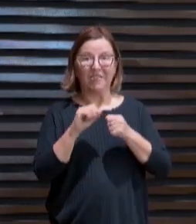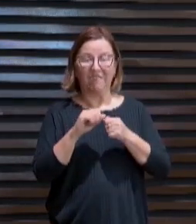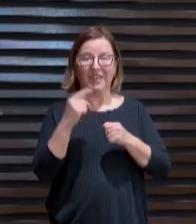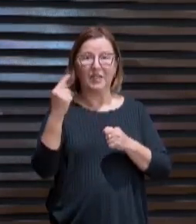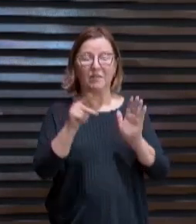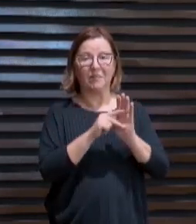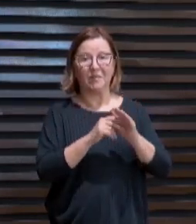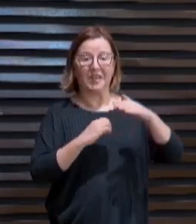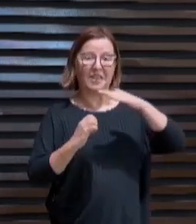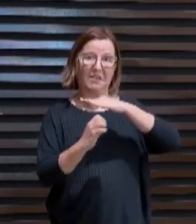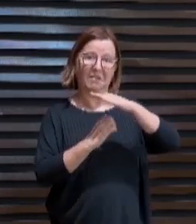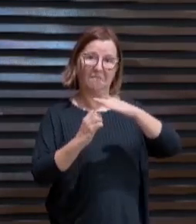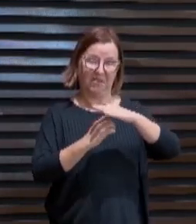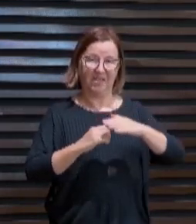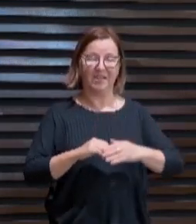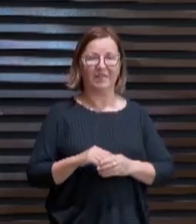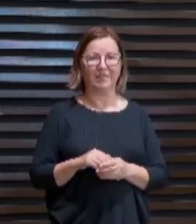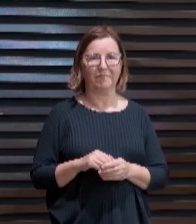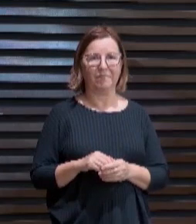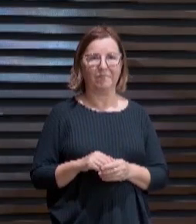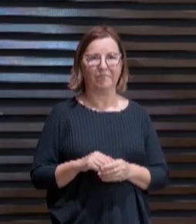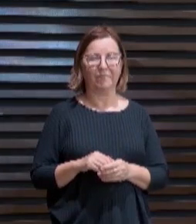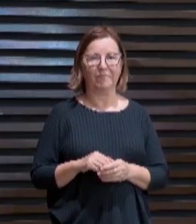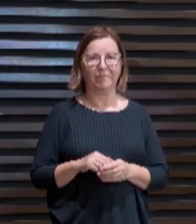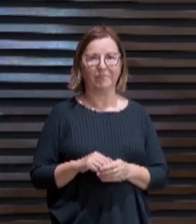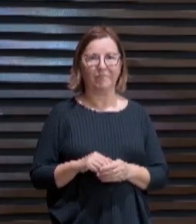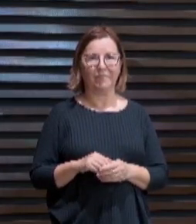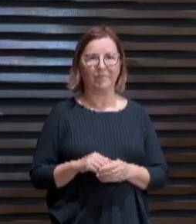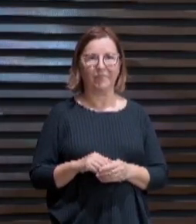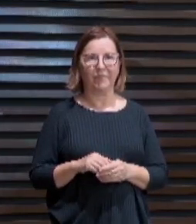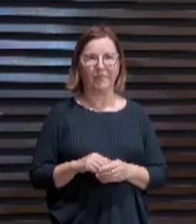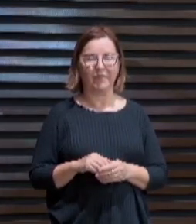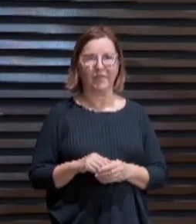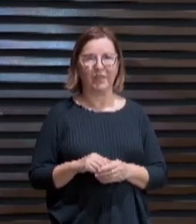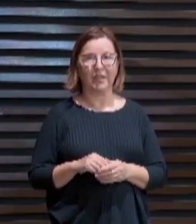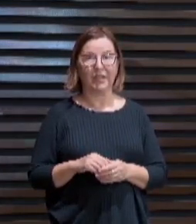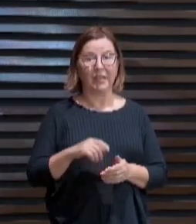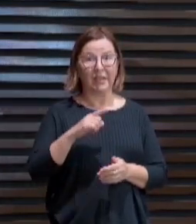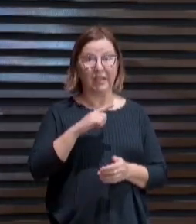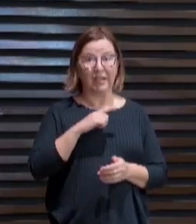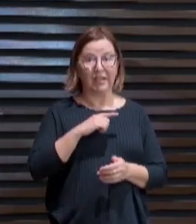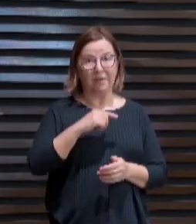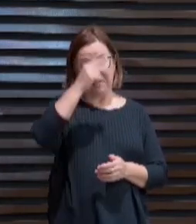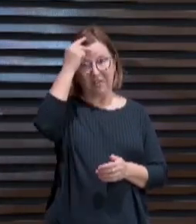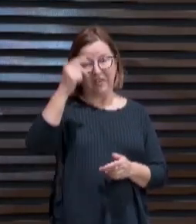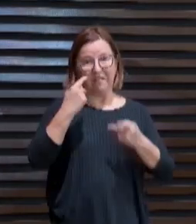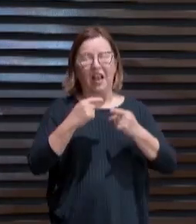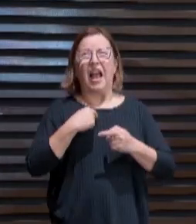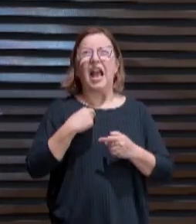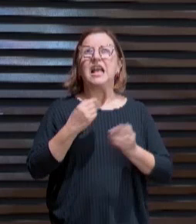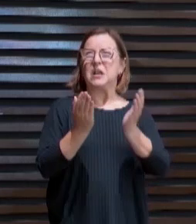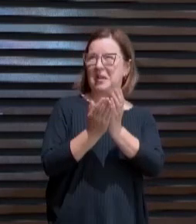ministério, ela está negando o nome de Cristo. Tem gente que diz que tem o nome de cristão, mas a maneira como vive, não